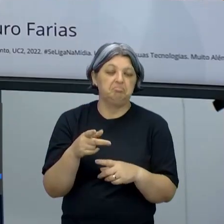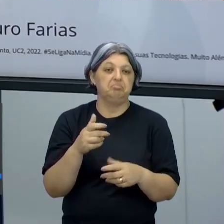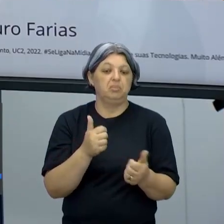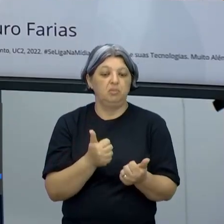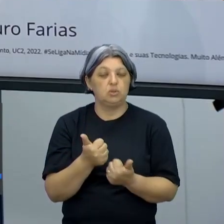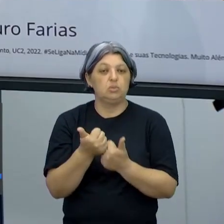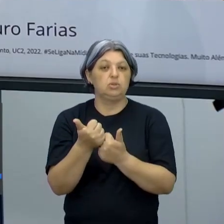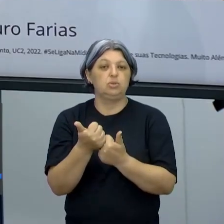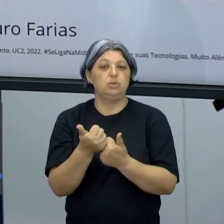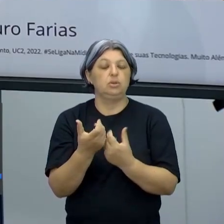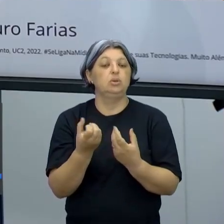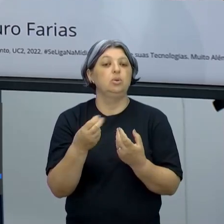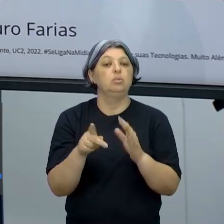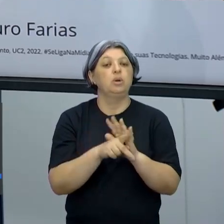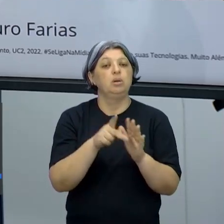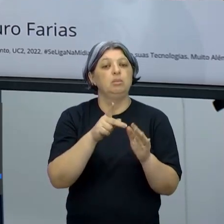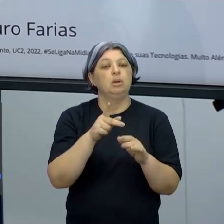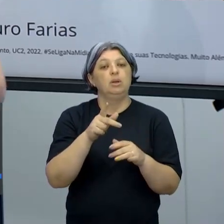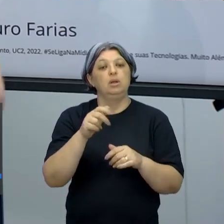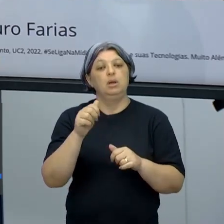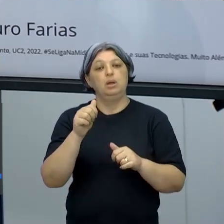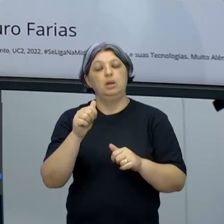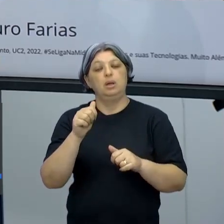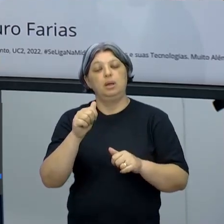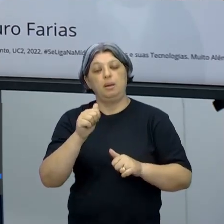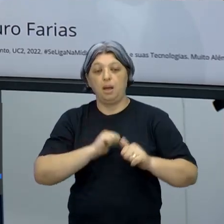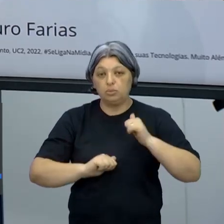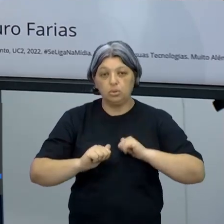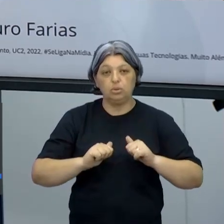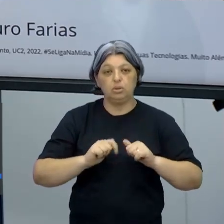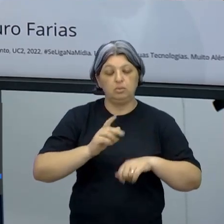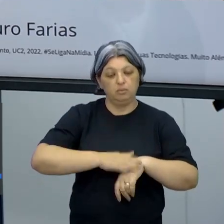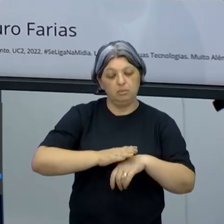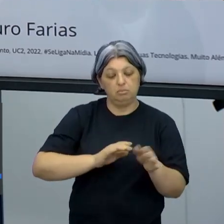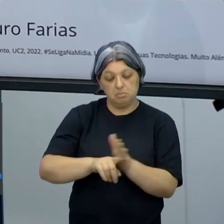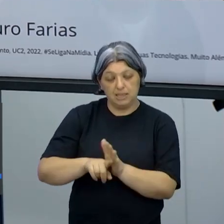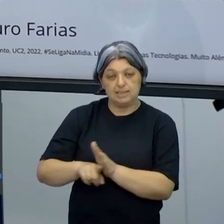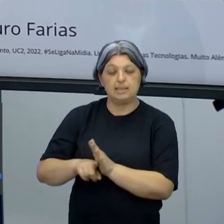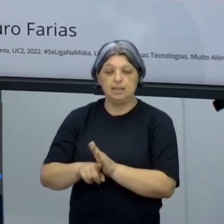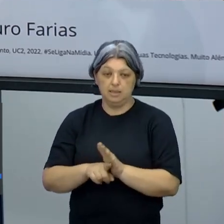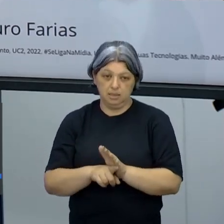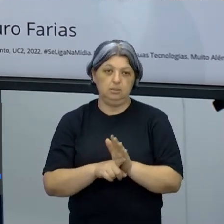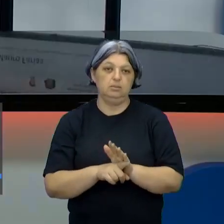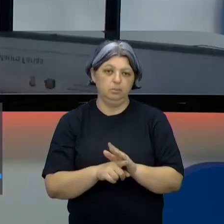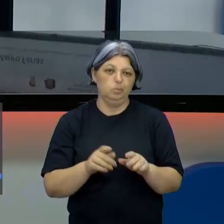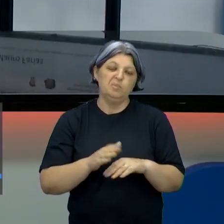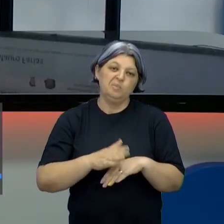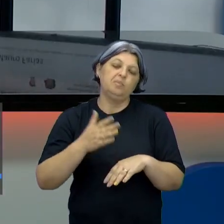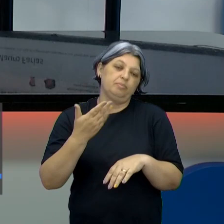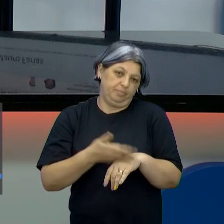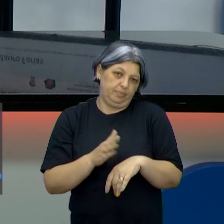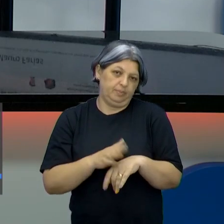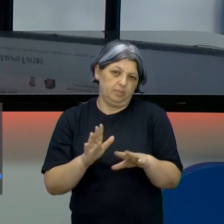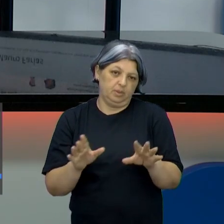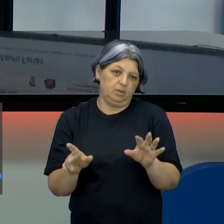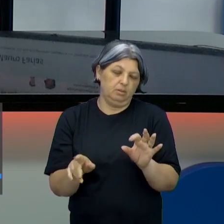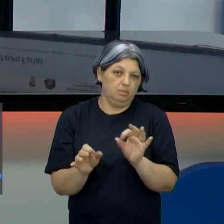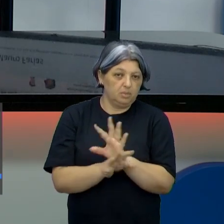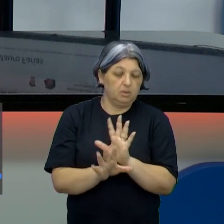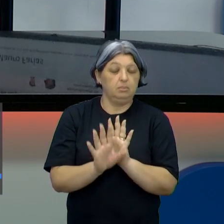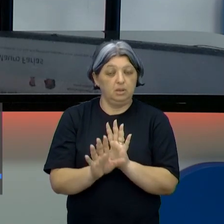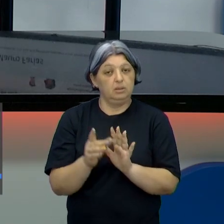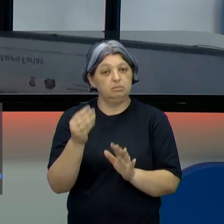ator que fez um estudo, uma pesquisa ali, ele consegue fazer uma ação coordenada e ensaiada. Exato. Não é o catar, mas está